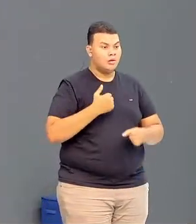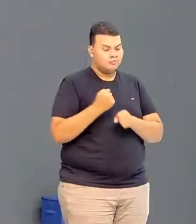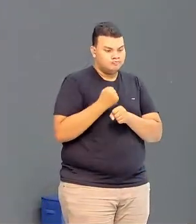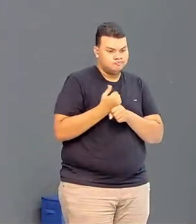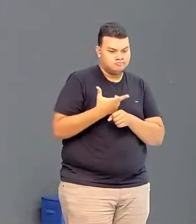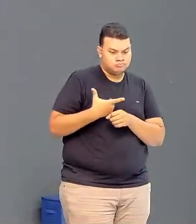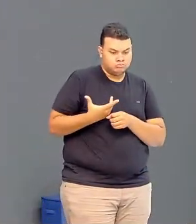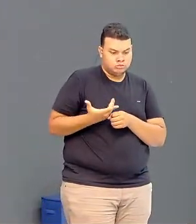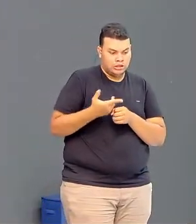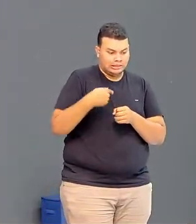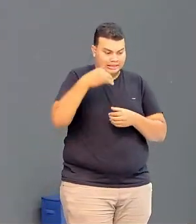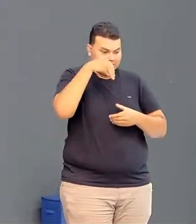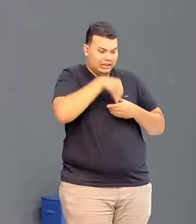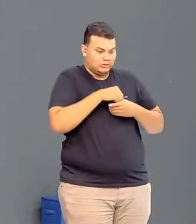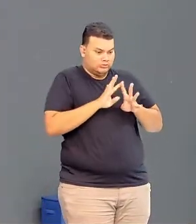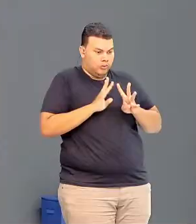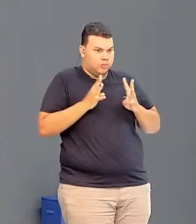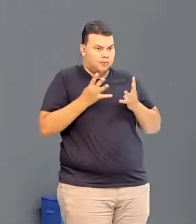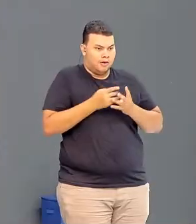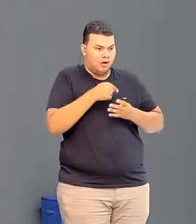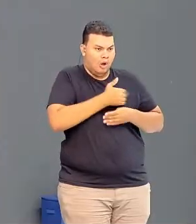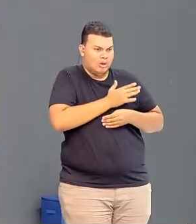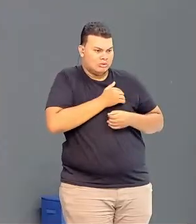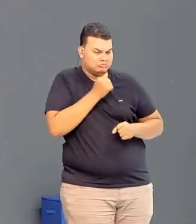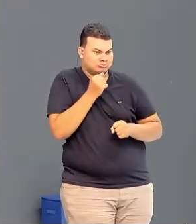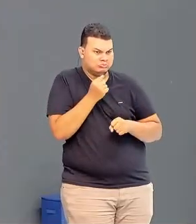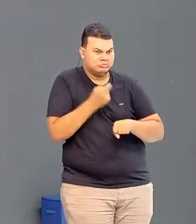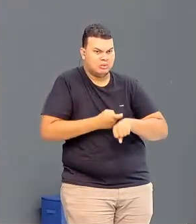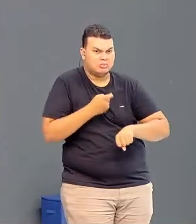construíram para si uma fortaleza de coração duro. Conhece gente assim que tem coração duro?